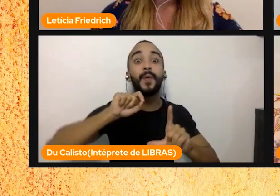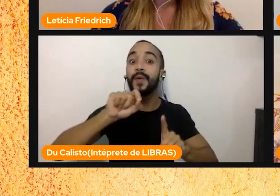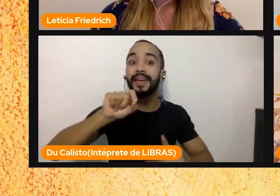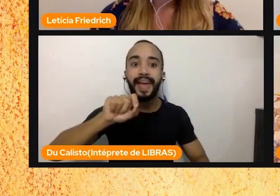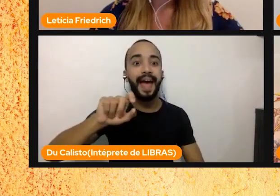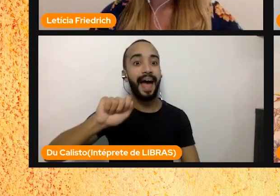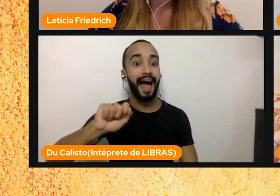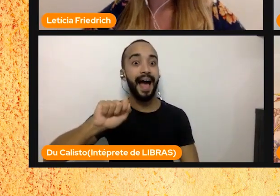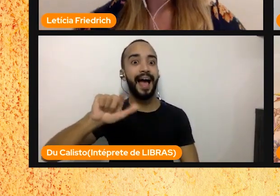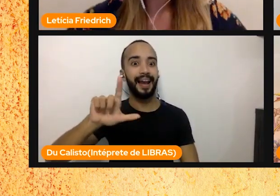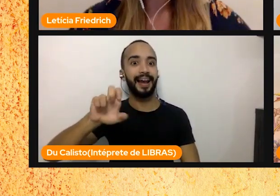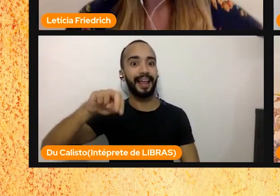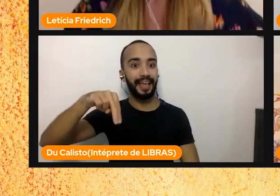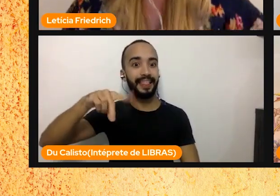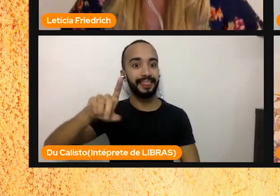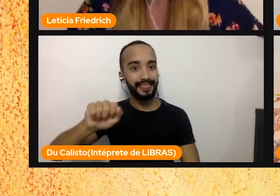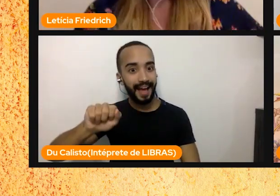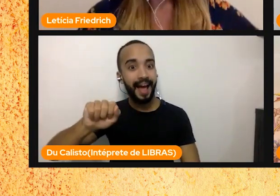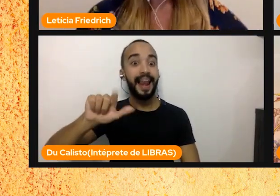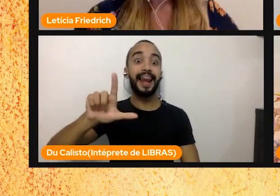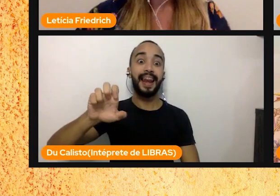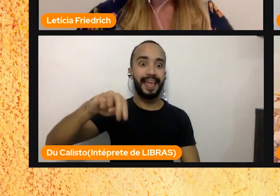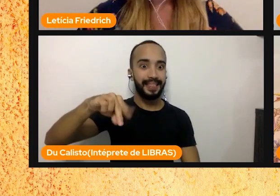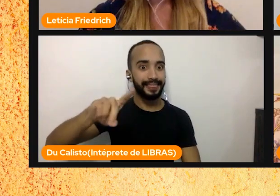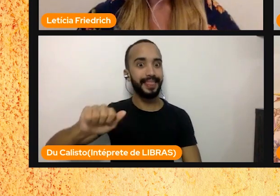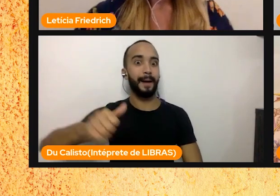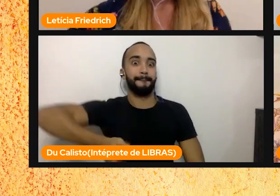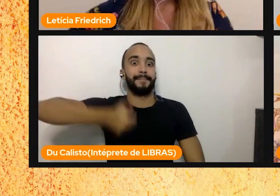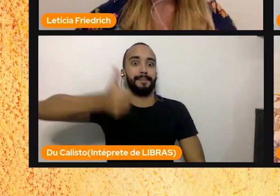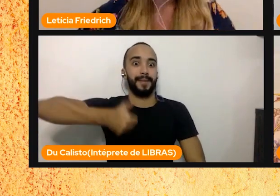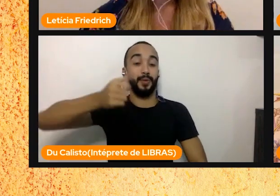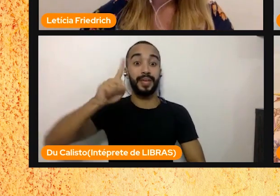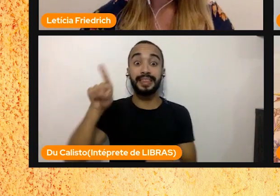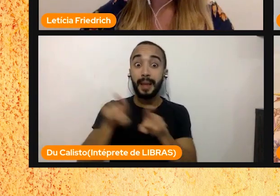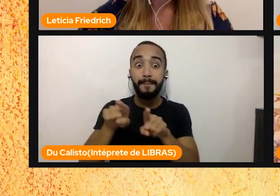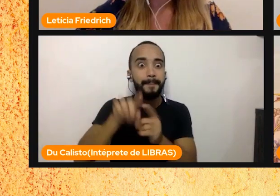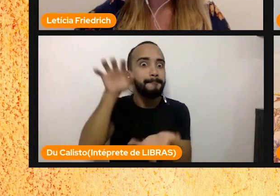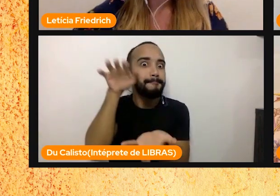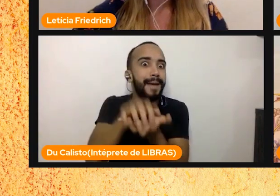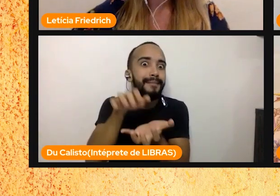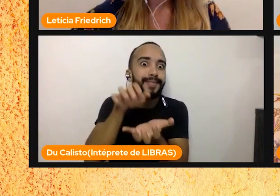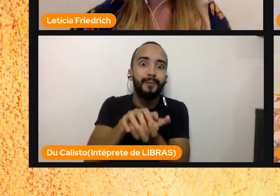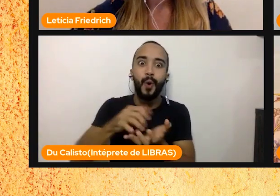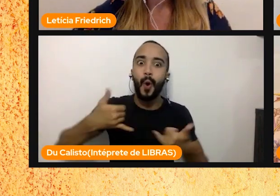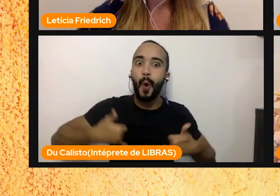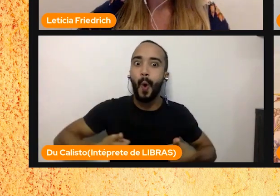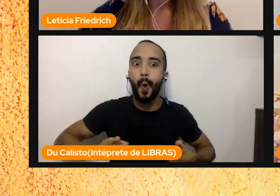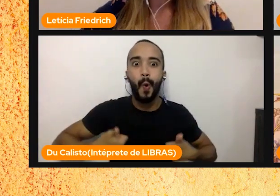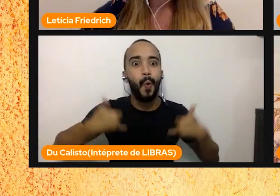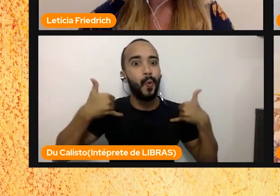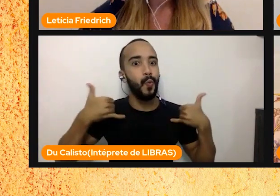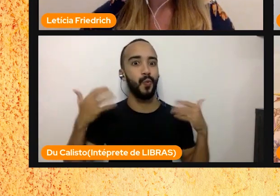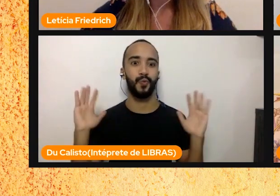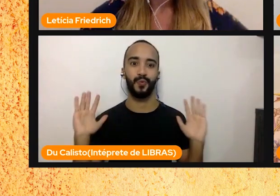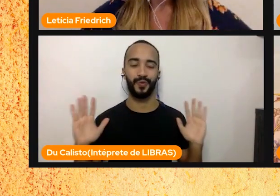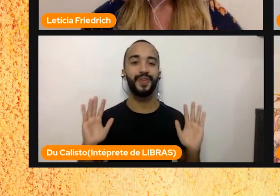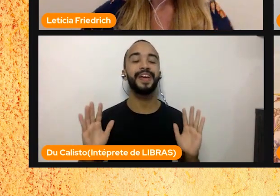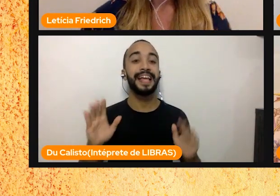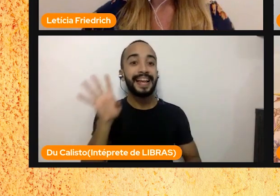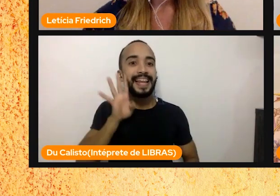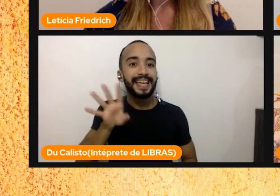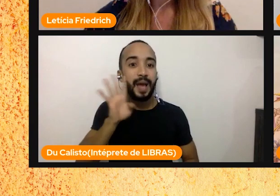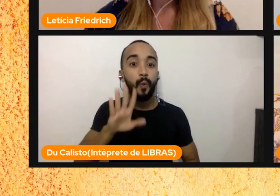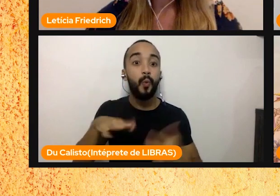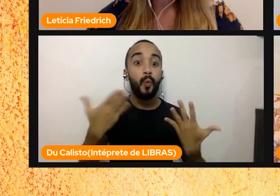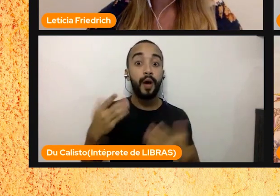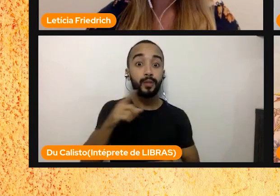animação pernambucana. Nos dá muito orgulho isso, assim, muito legal. E tem, de fato, eu nunca esqueço, quando a gente se encontrou, foi no